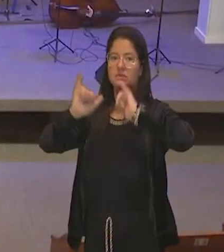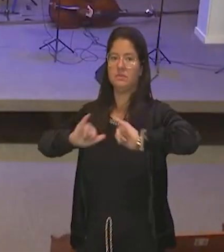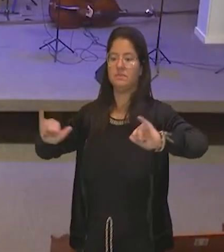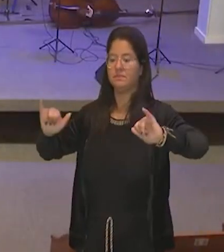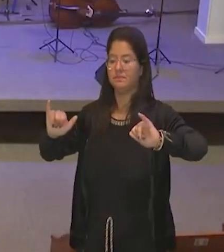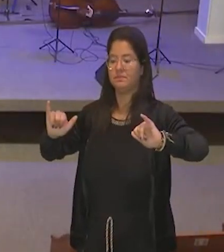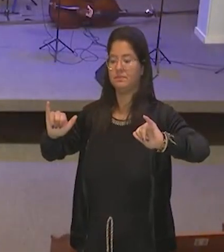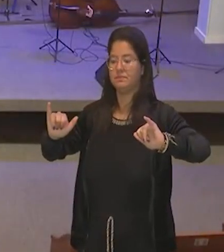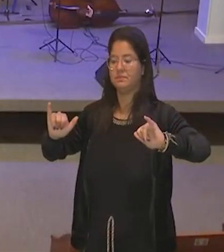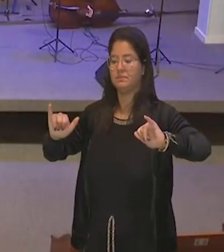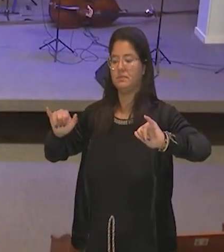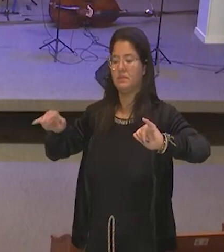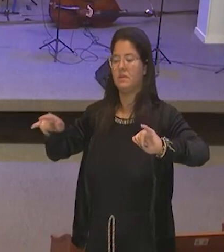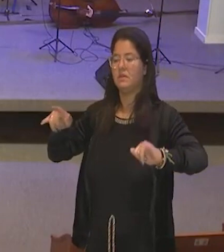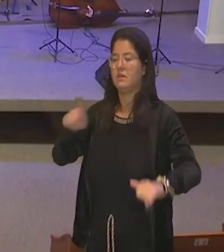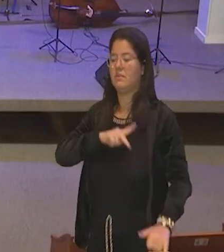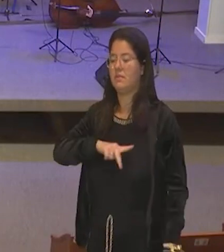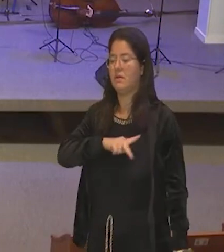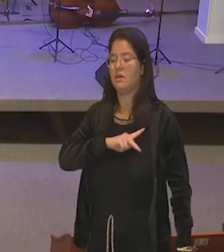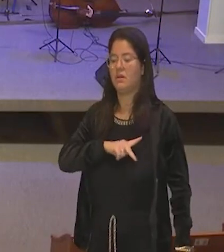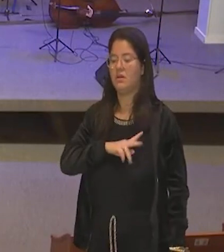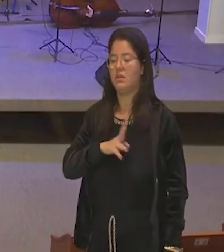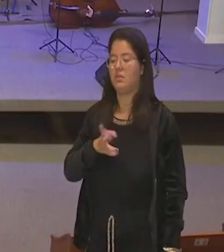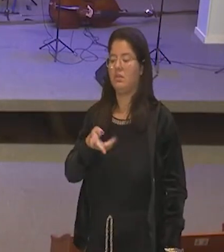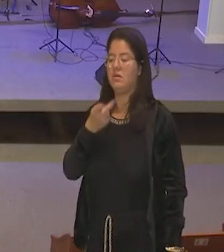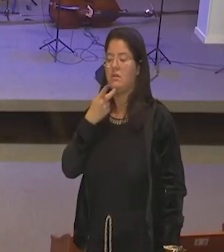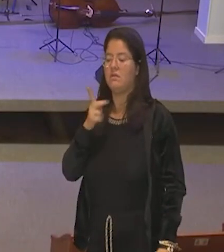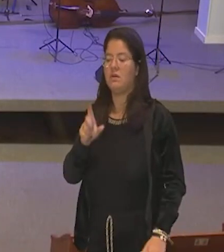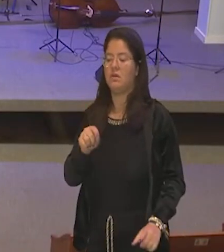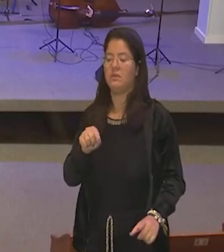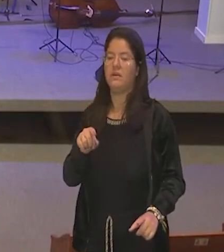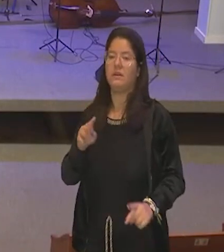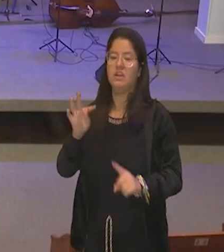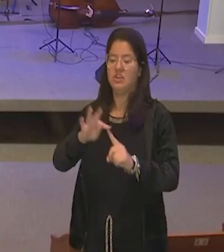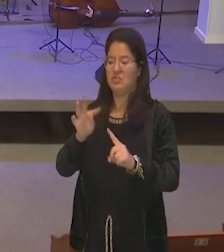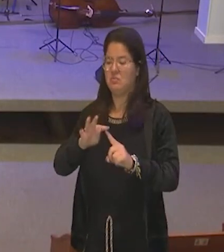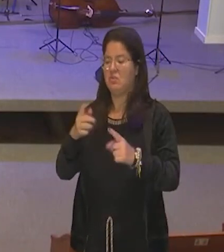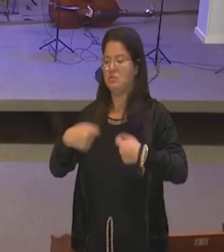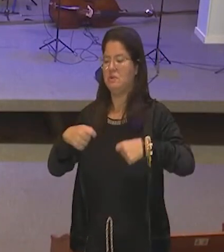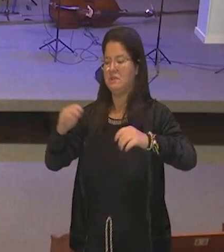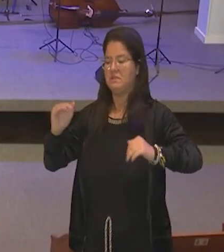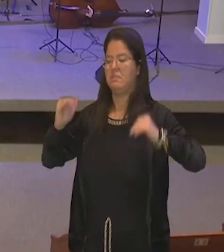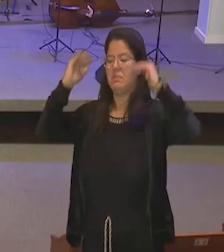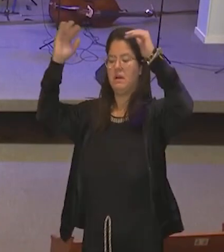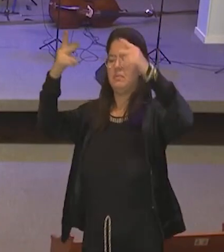Ele não diz para Timóteo que Timóteo deveria ser um excelente pregador. Alguém viu isso aqui, pastor Francisco?